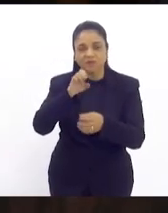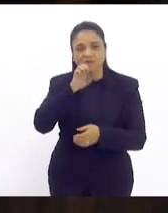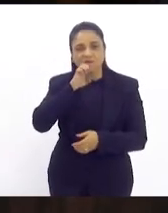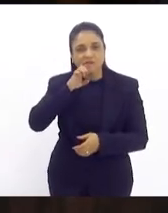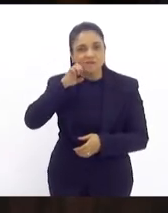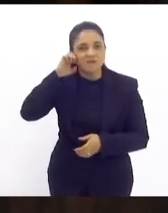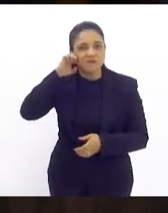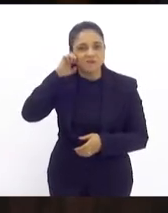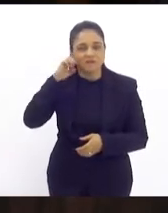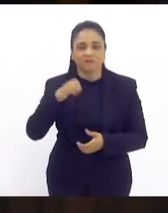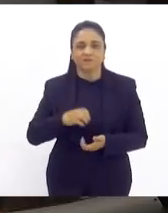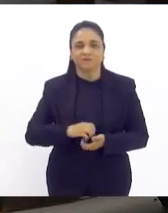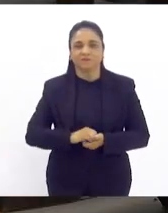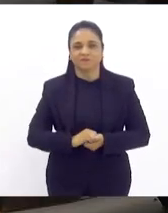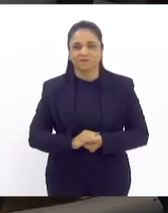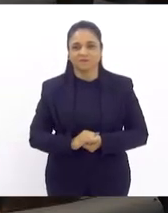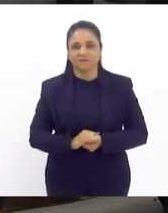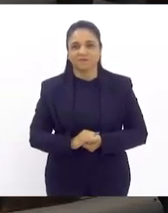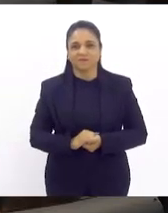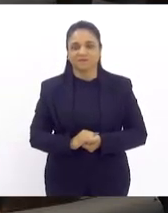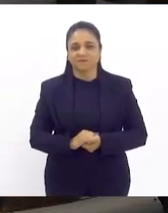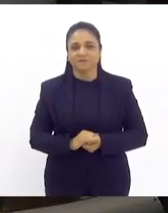takimoto obrigada